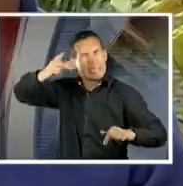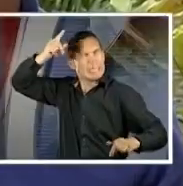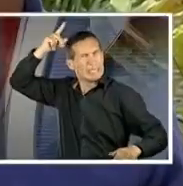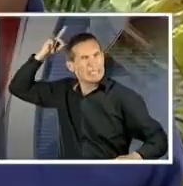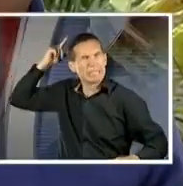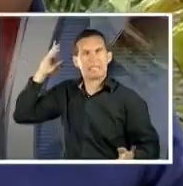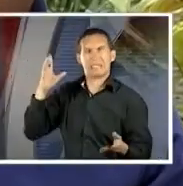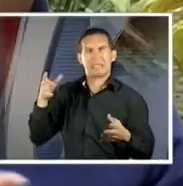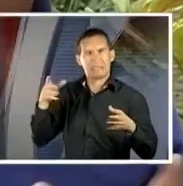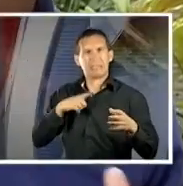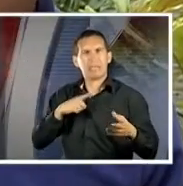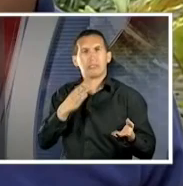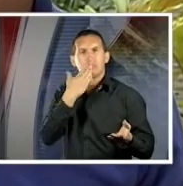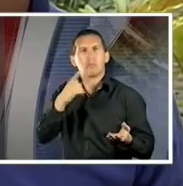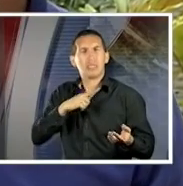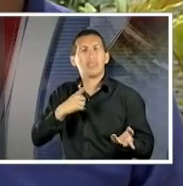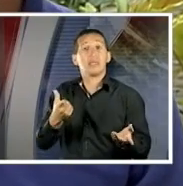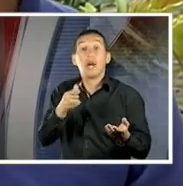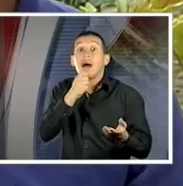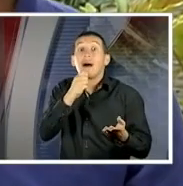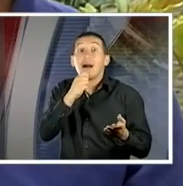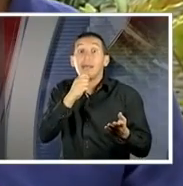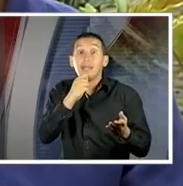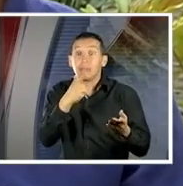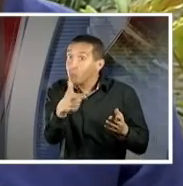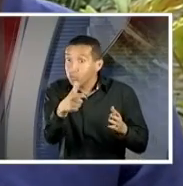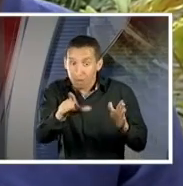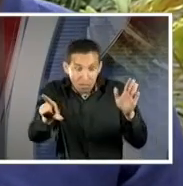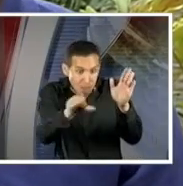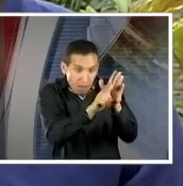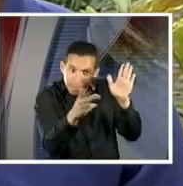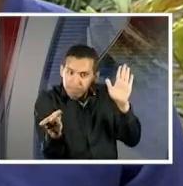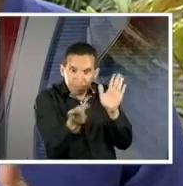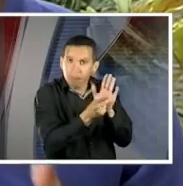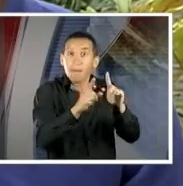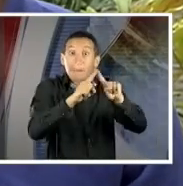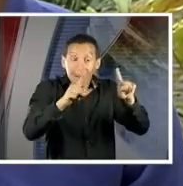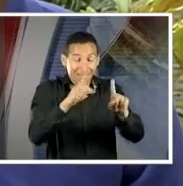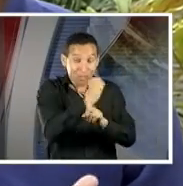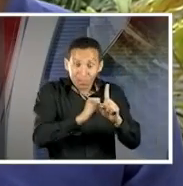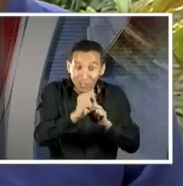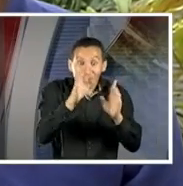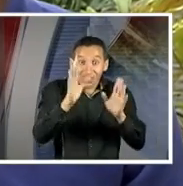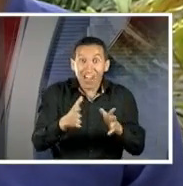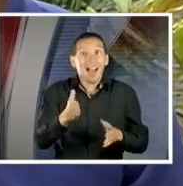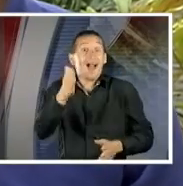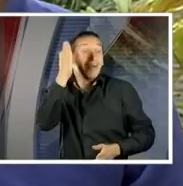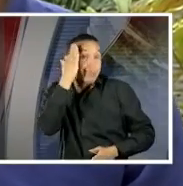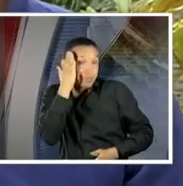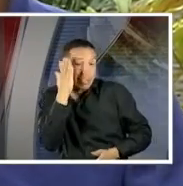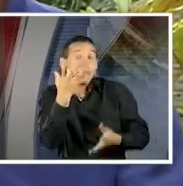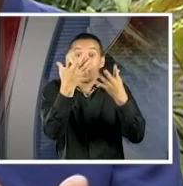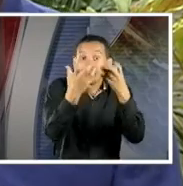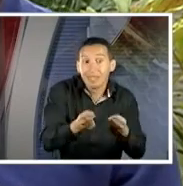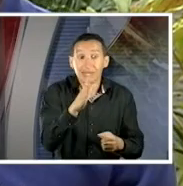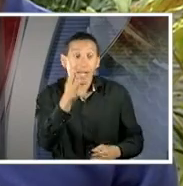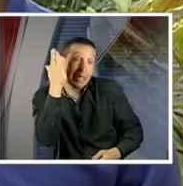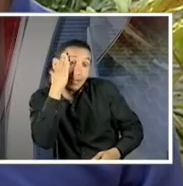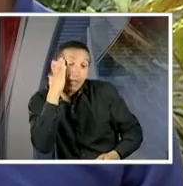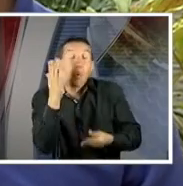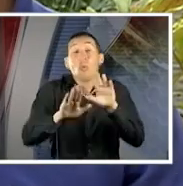Tem algumas profissões antigas no Brasil, que elas ainda não estão regulamentadas por força de lei, mas elas já